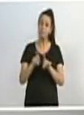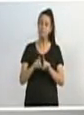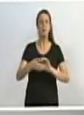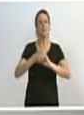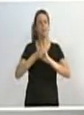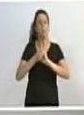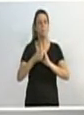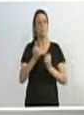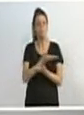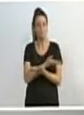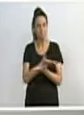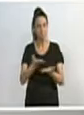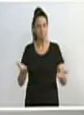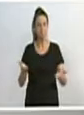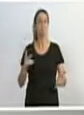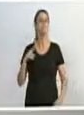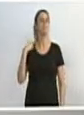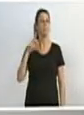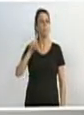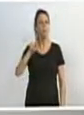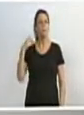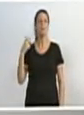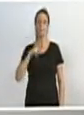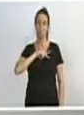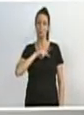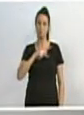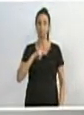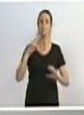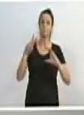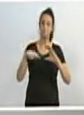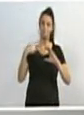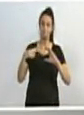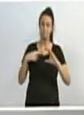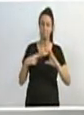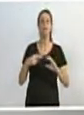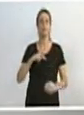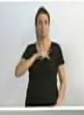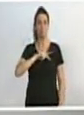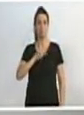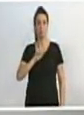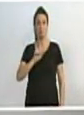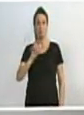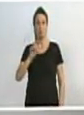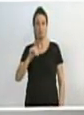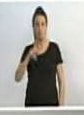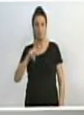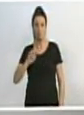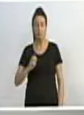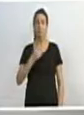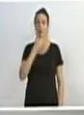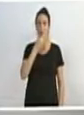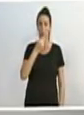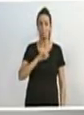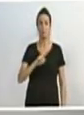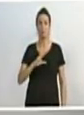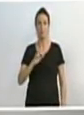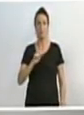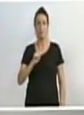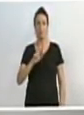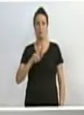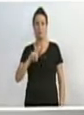cumprimentar ao nosso vereador, ex-presidente da Câmara, presidente da AMP, Carlos Braga Miller. E, Braga, em seu nome, se